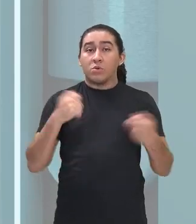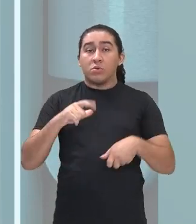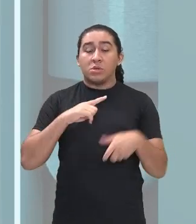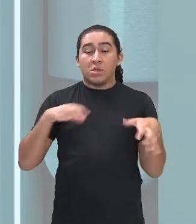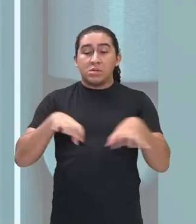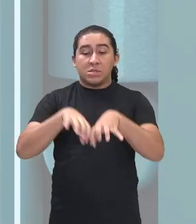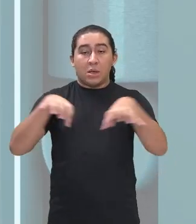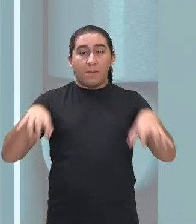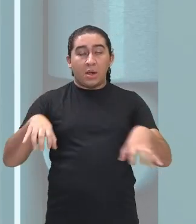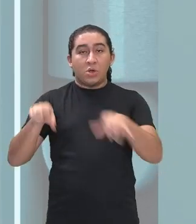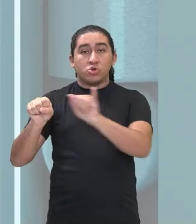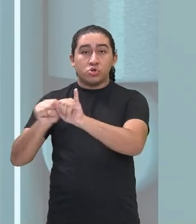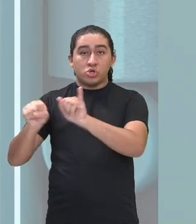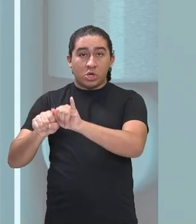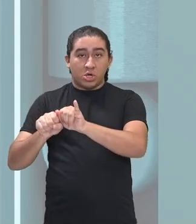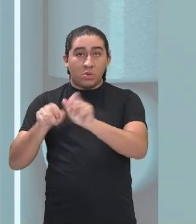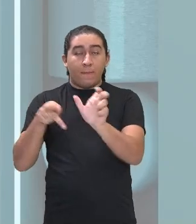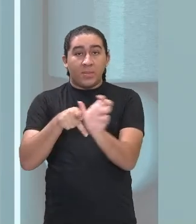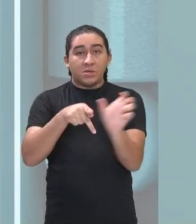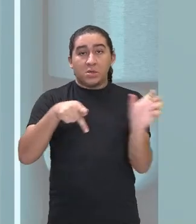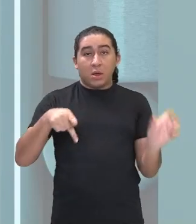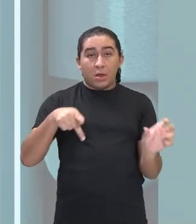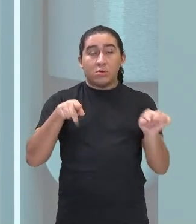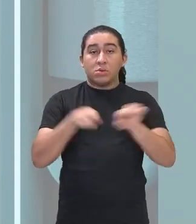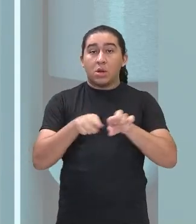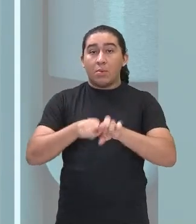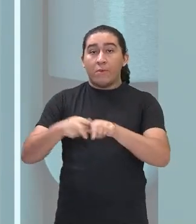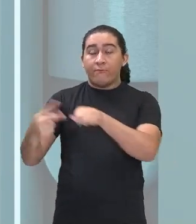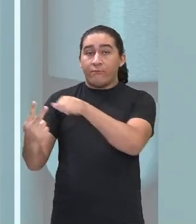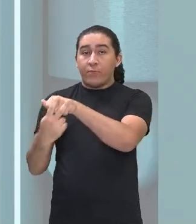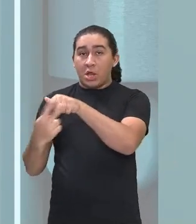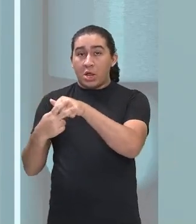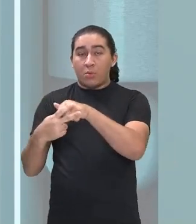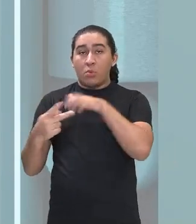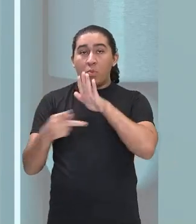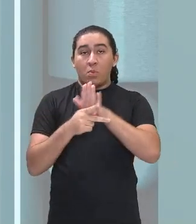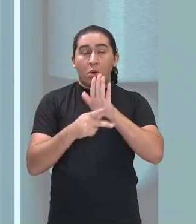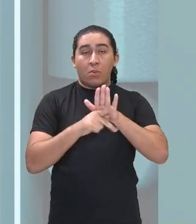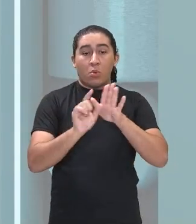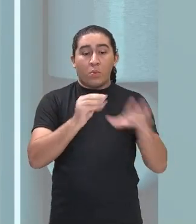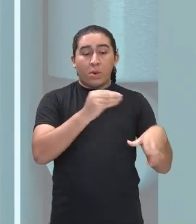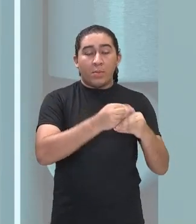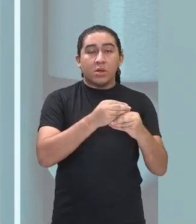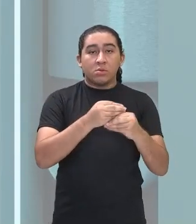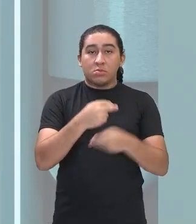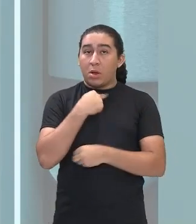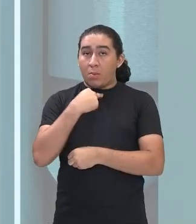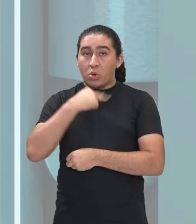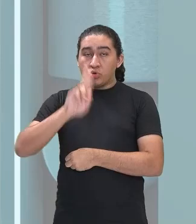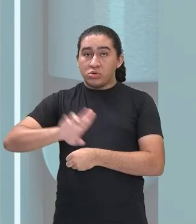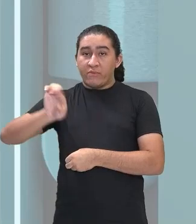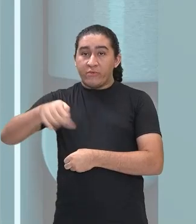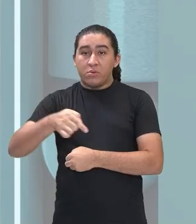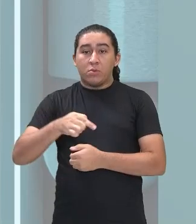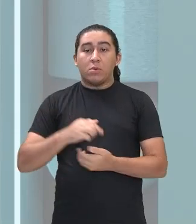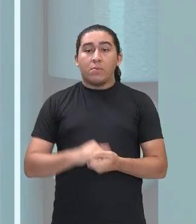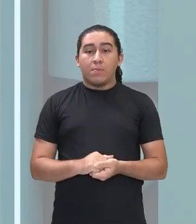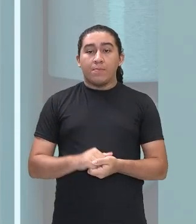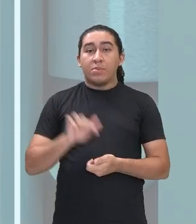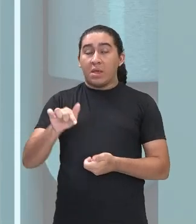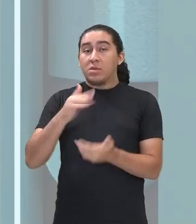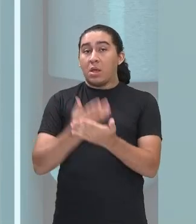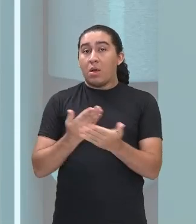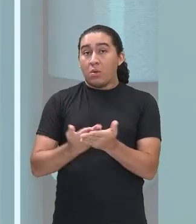separar sujeito de predicado e o verbo do seu complemento. Então, esta foi a aula